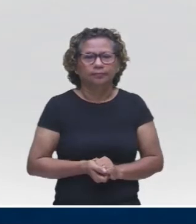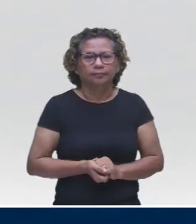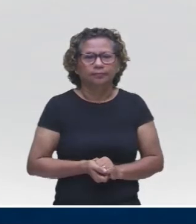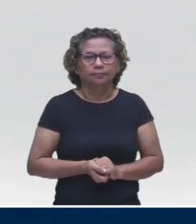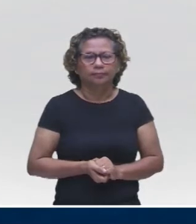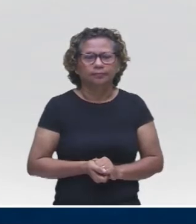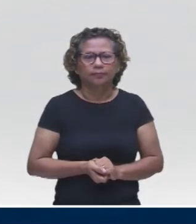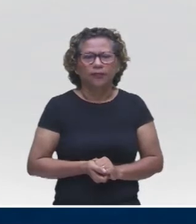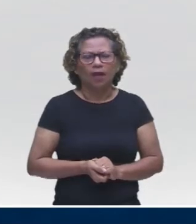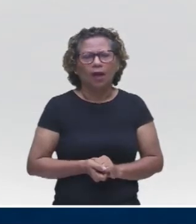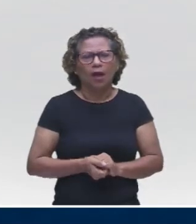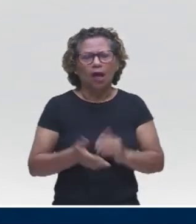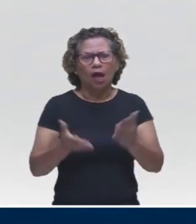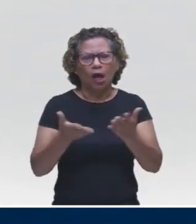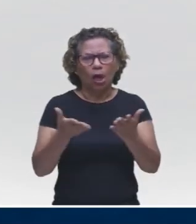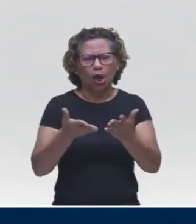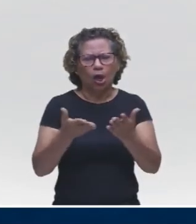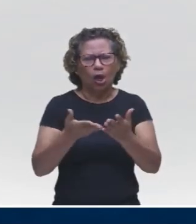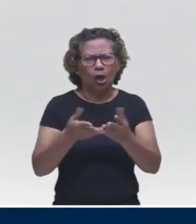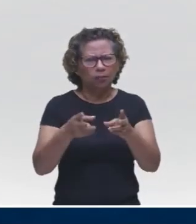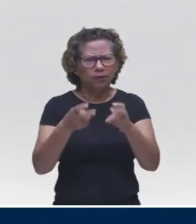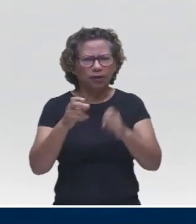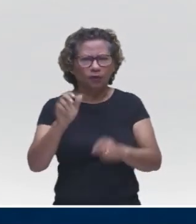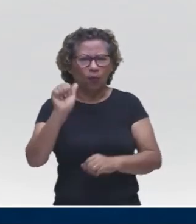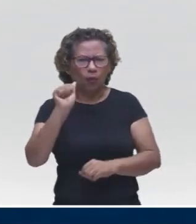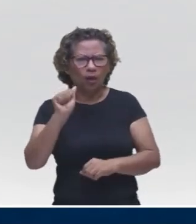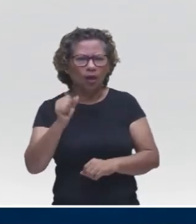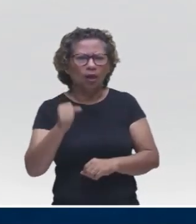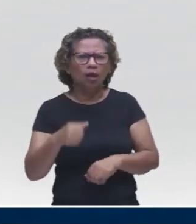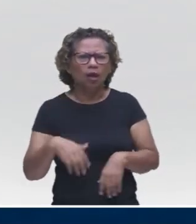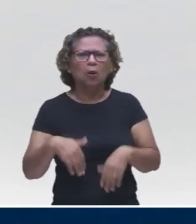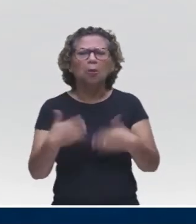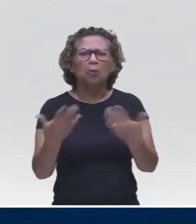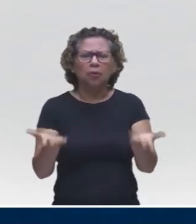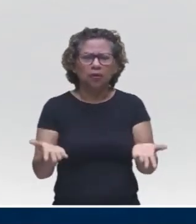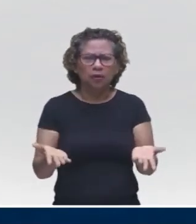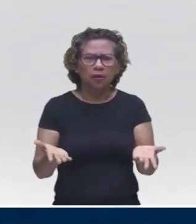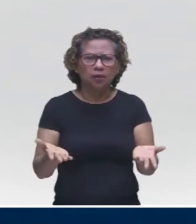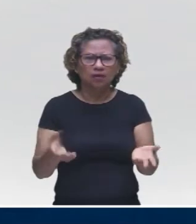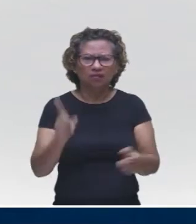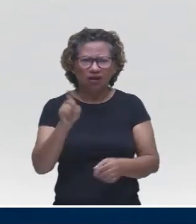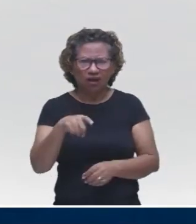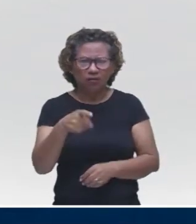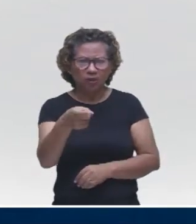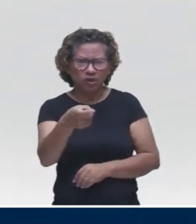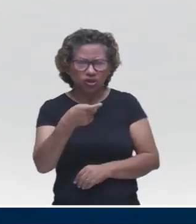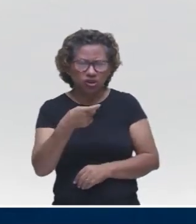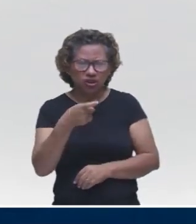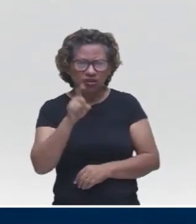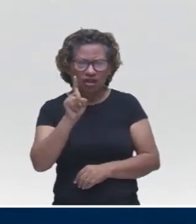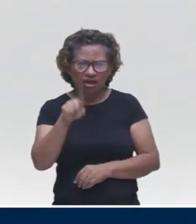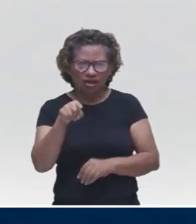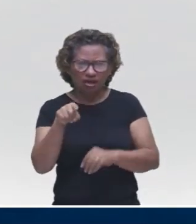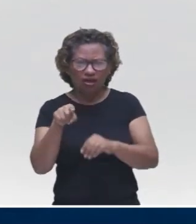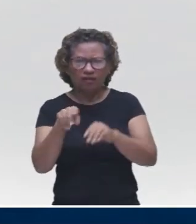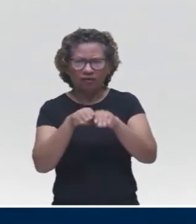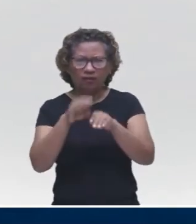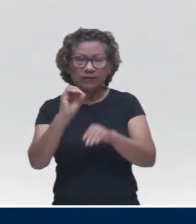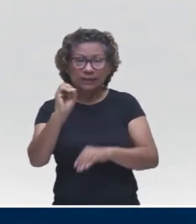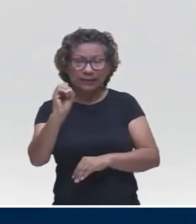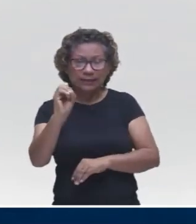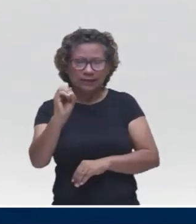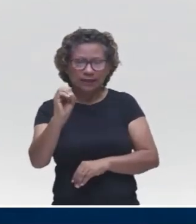De acordo com a letra A, quanto é que vale o meu x? O meu x vale 0. Então, aonde tem x, eu